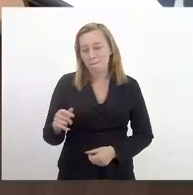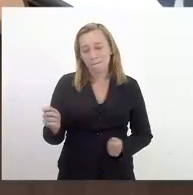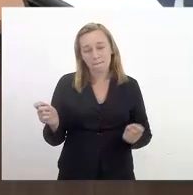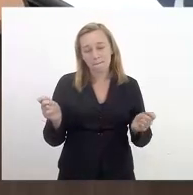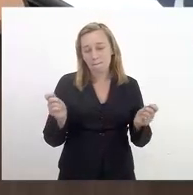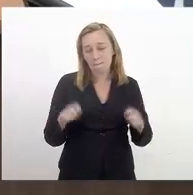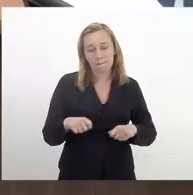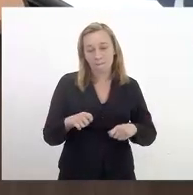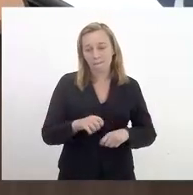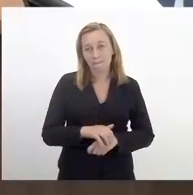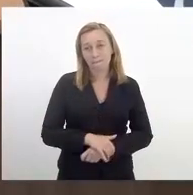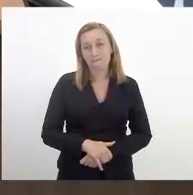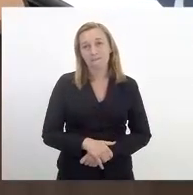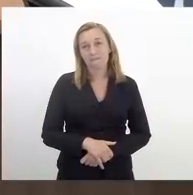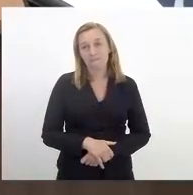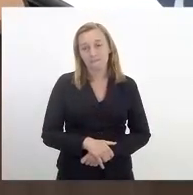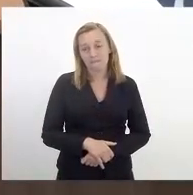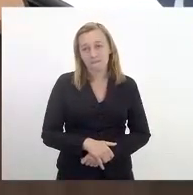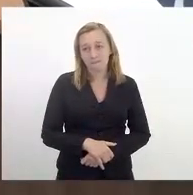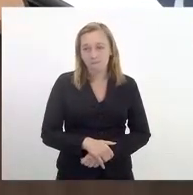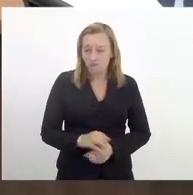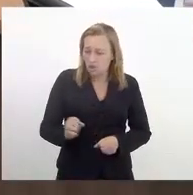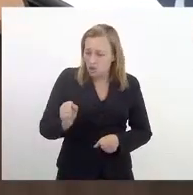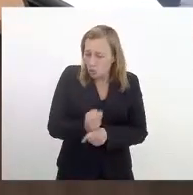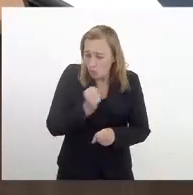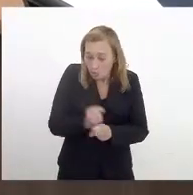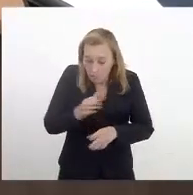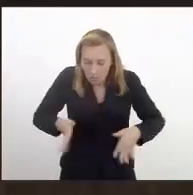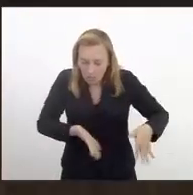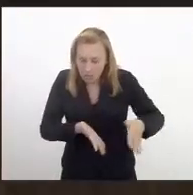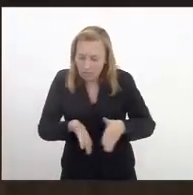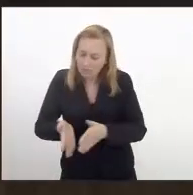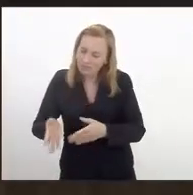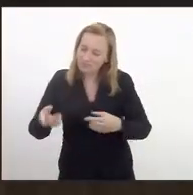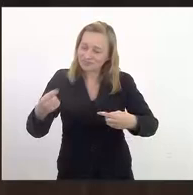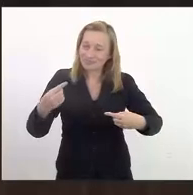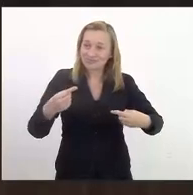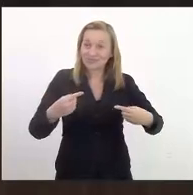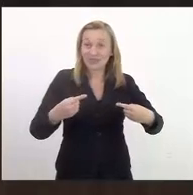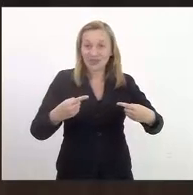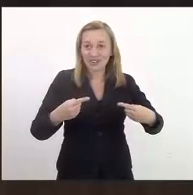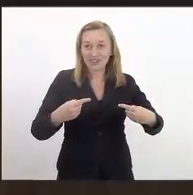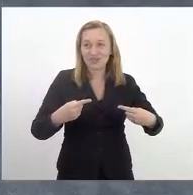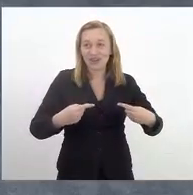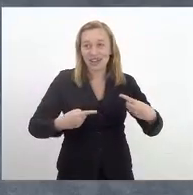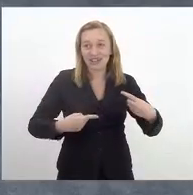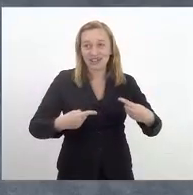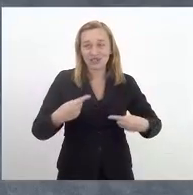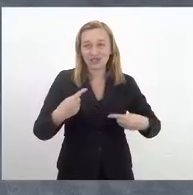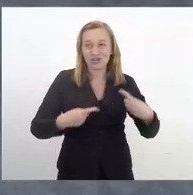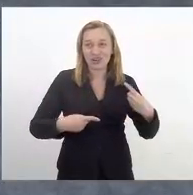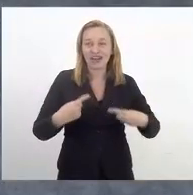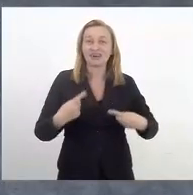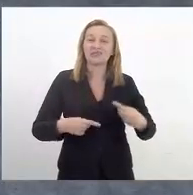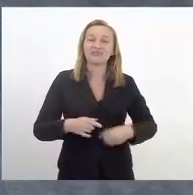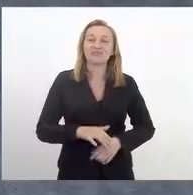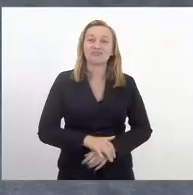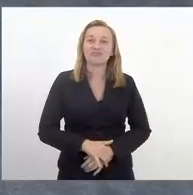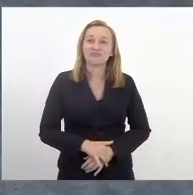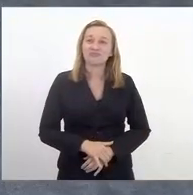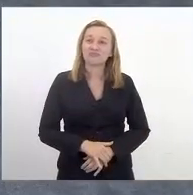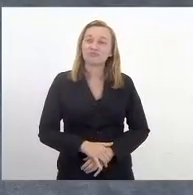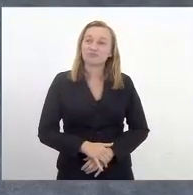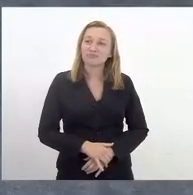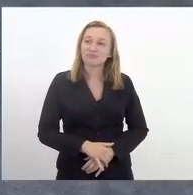Ribeirão de de construir caminhos na política Ou nem com família e nem mas eu construir com muito trabalho